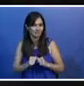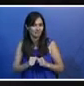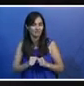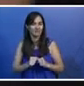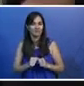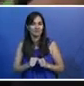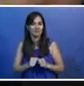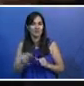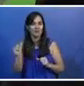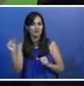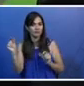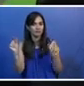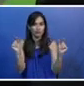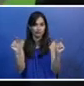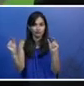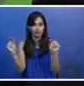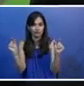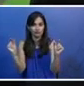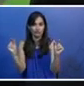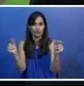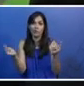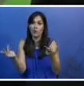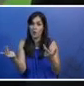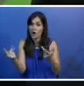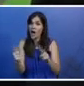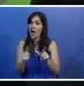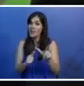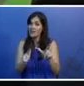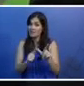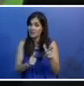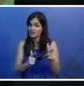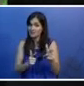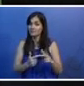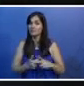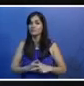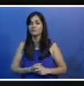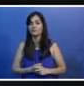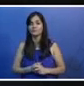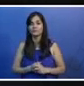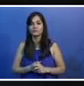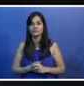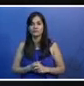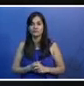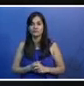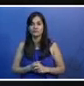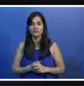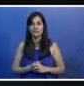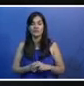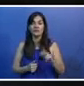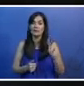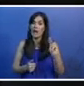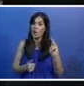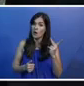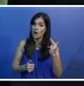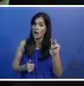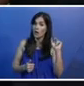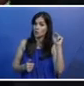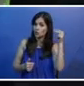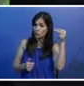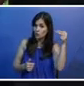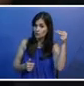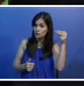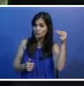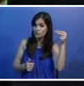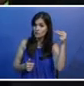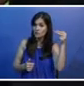estar em cima da mesma letra que ele estava em cima do outro lá. Se aquele está em cima do H, se